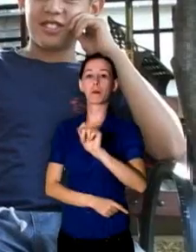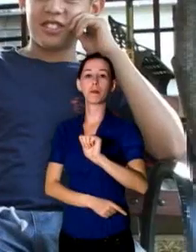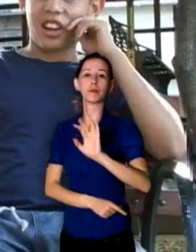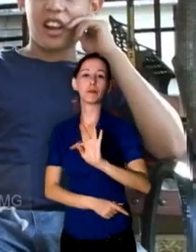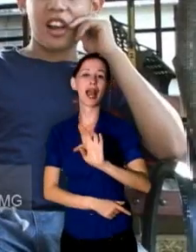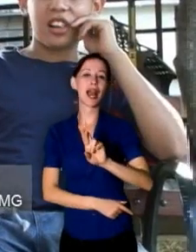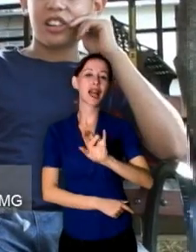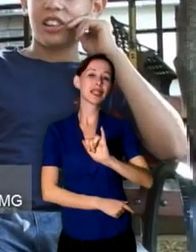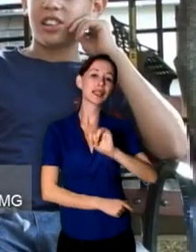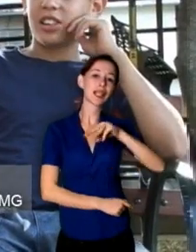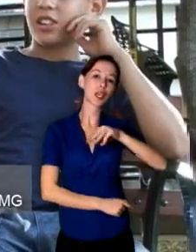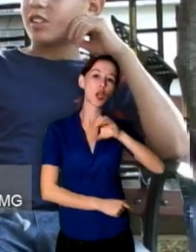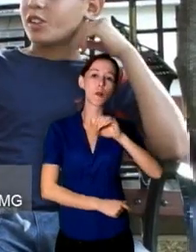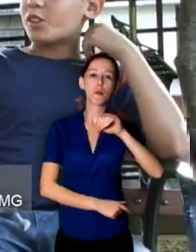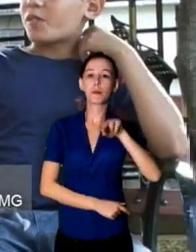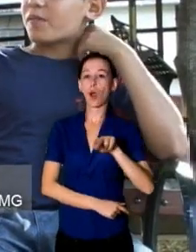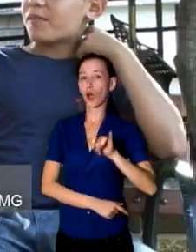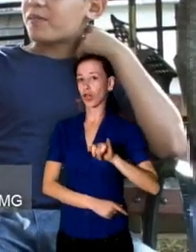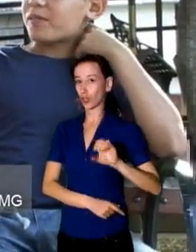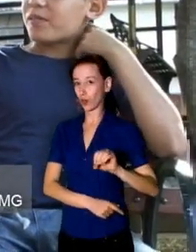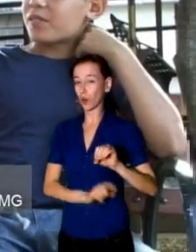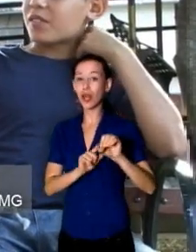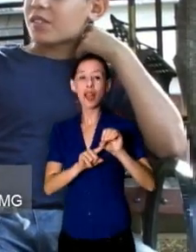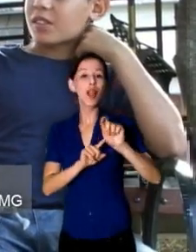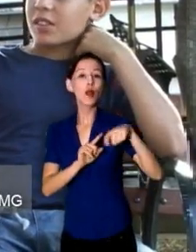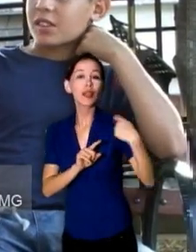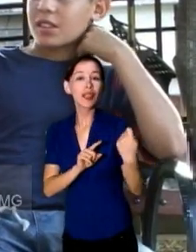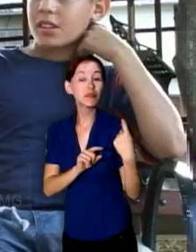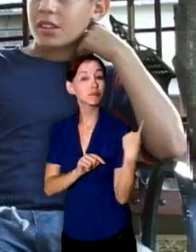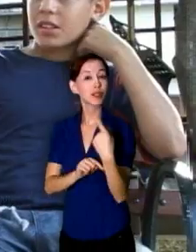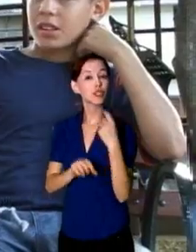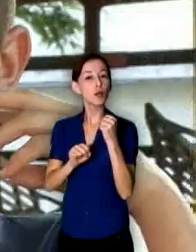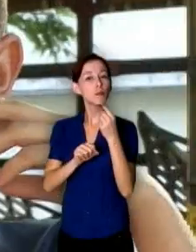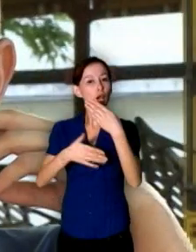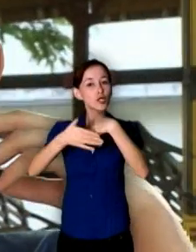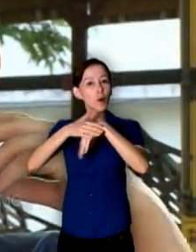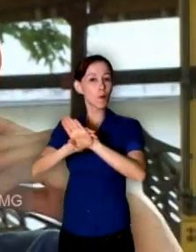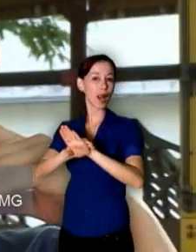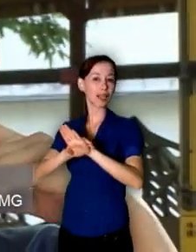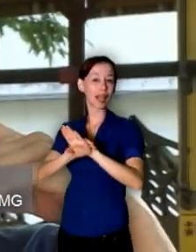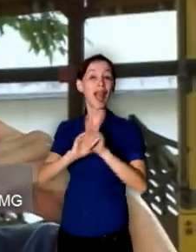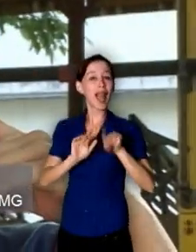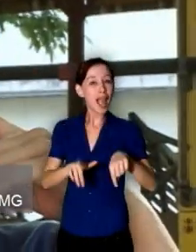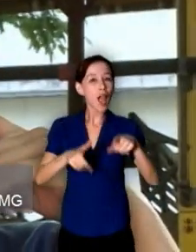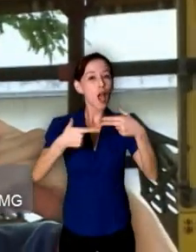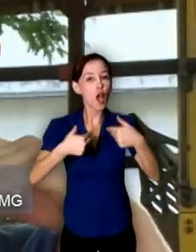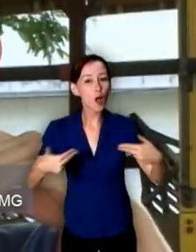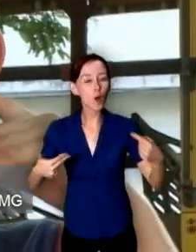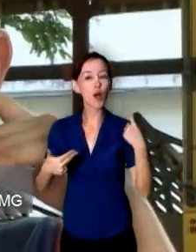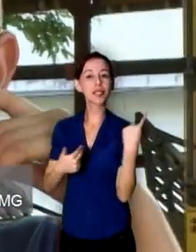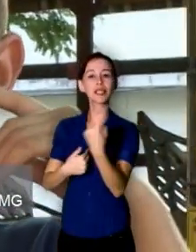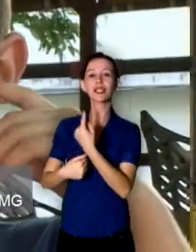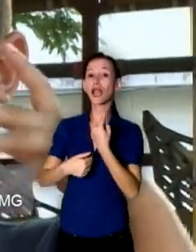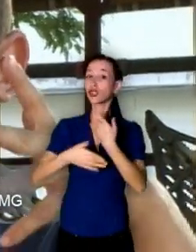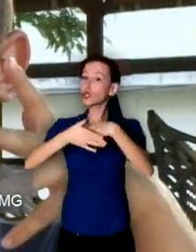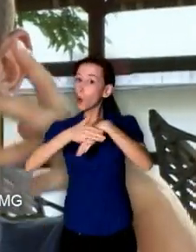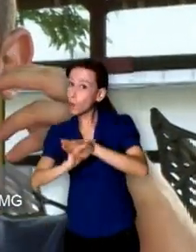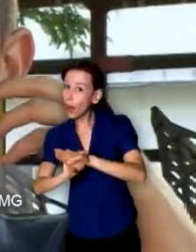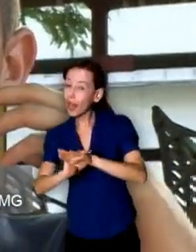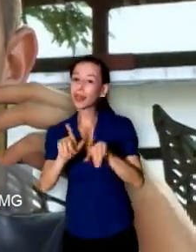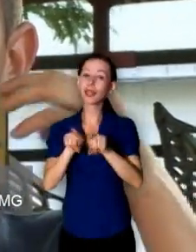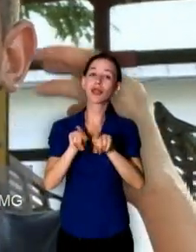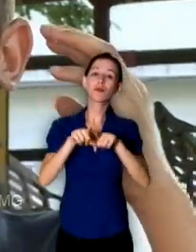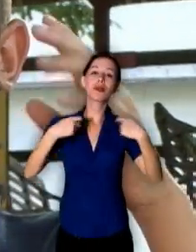intocável. Patrimônio, assim, é tudo que a gente pode guardar? Coisa que a gente guarda, a gente tem que